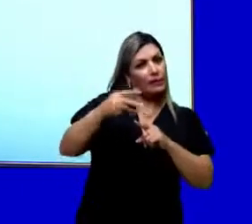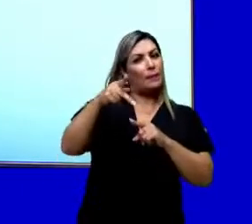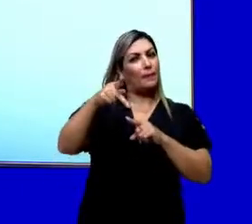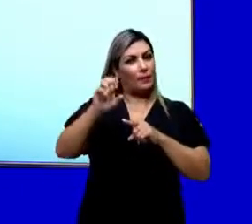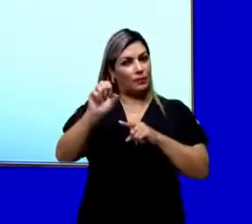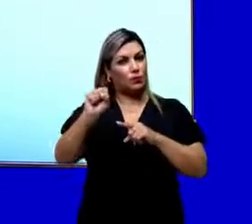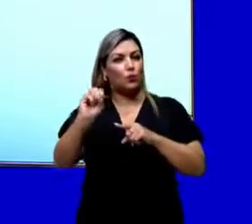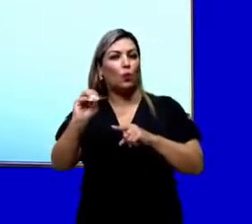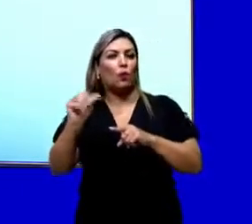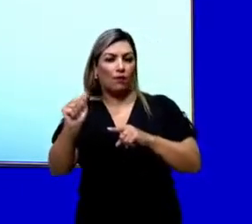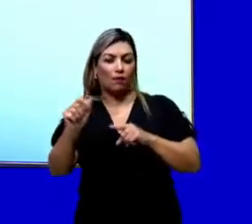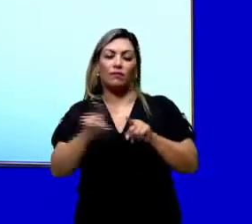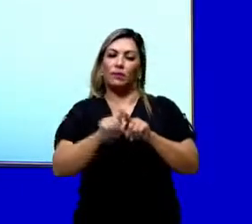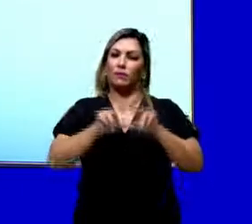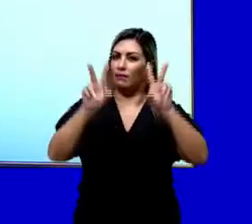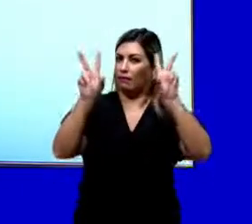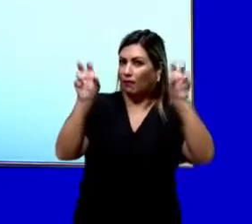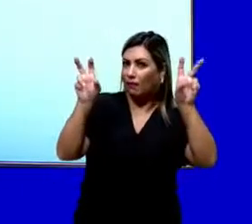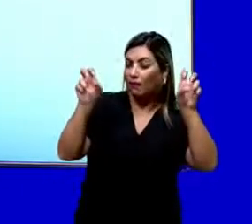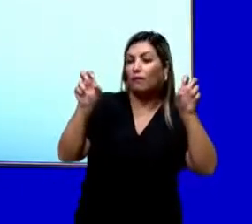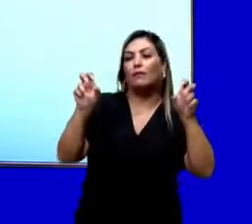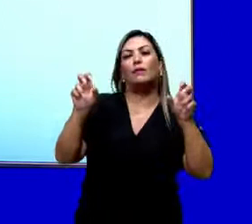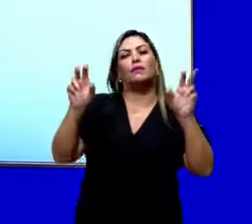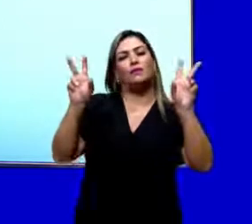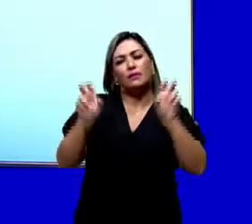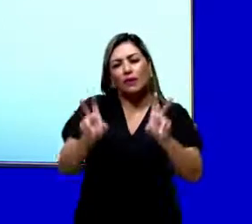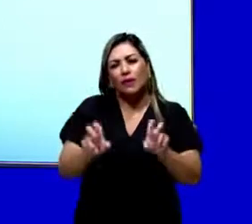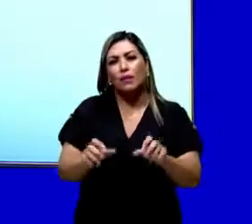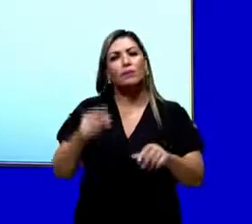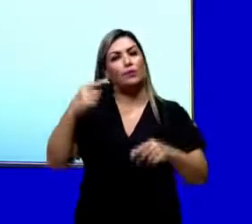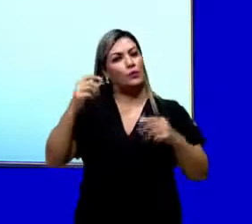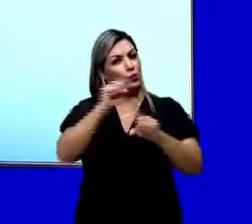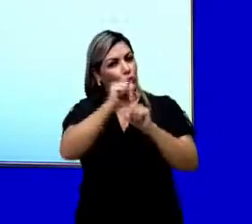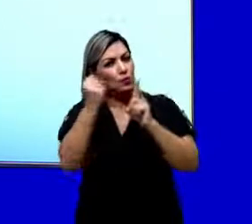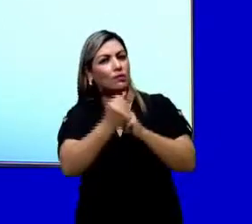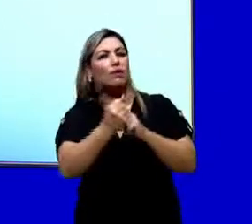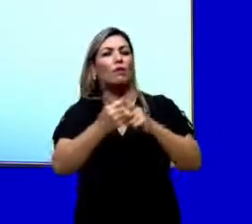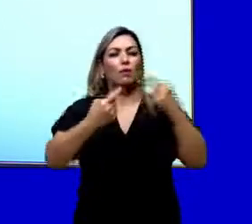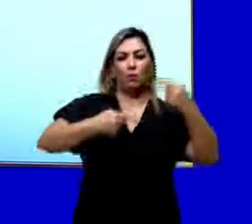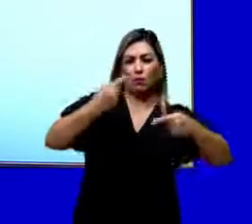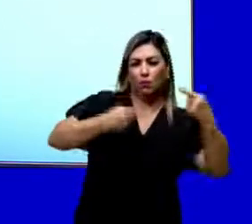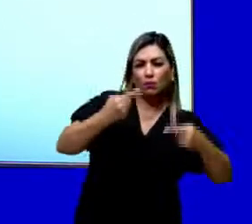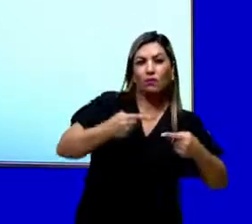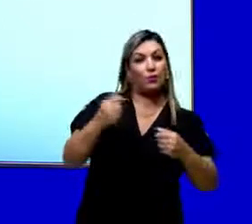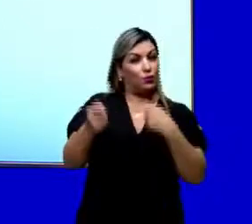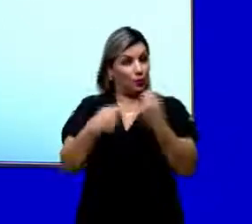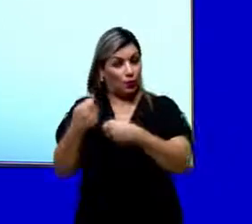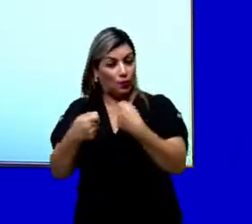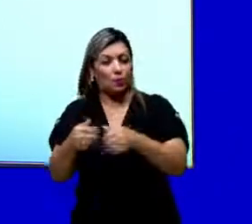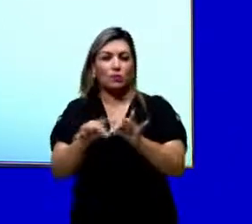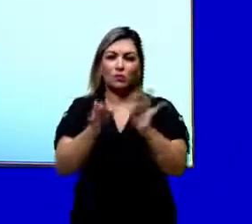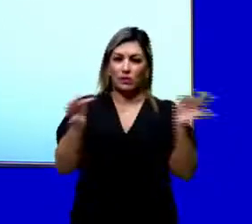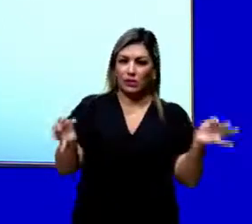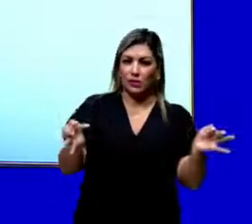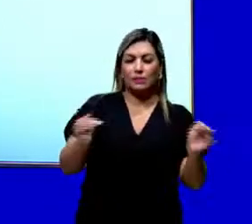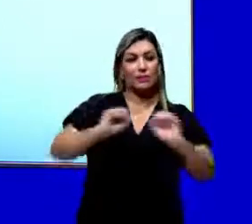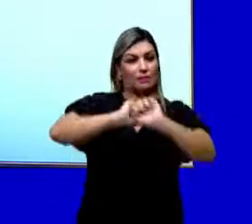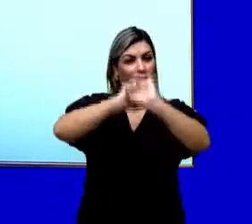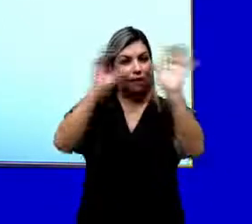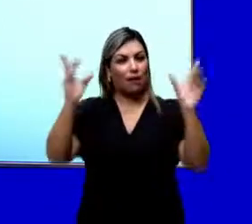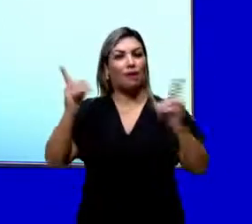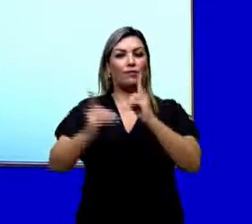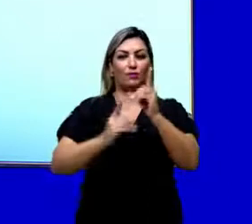a presença de títulos temas sociais políticos econômicos linguagem simples Clara e